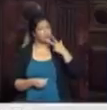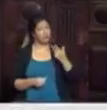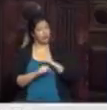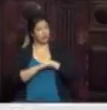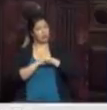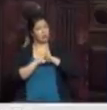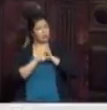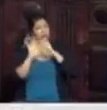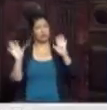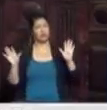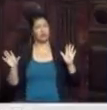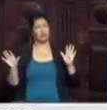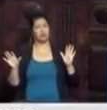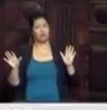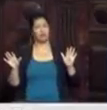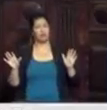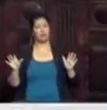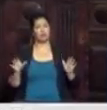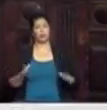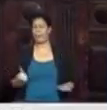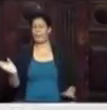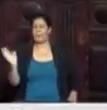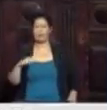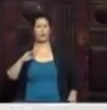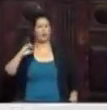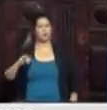proclama: vamos aproveitar